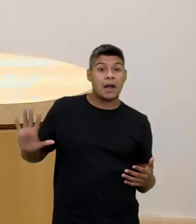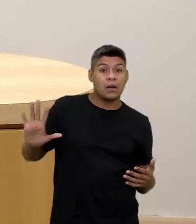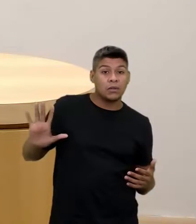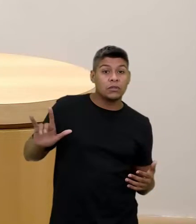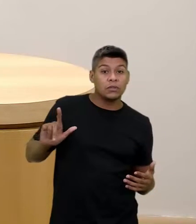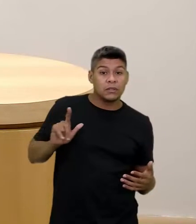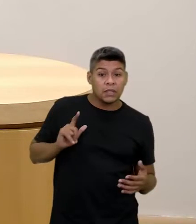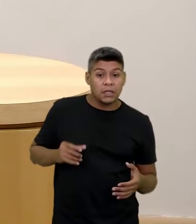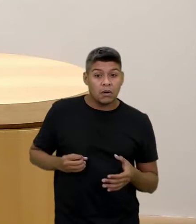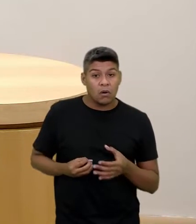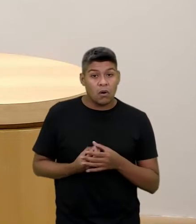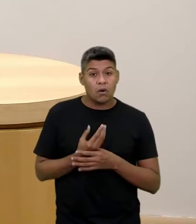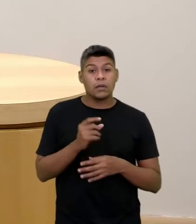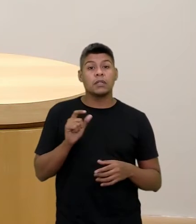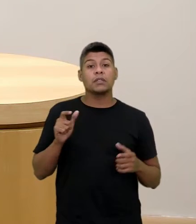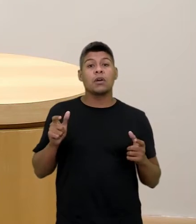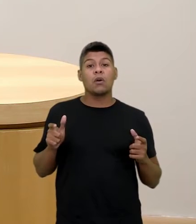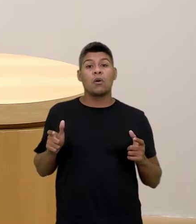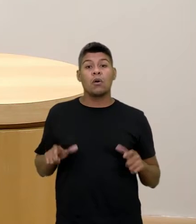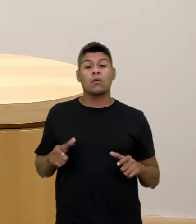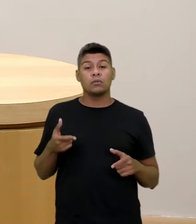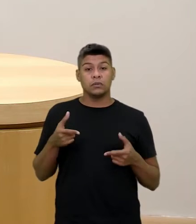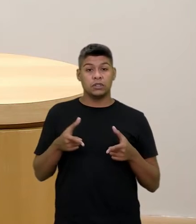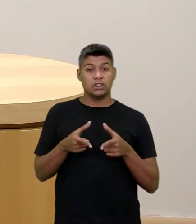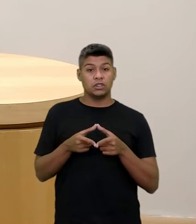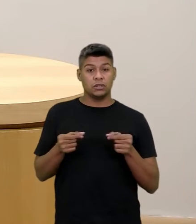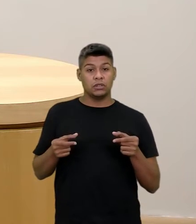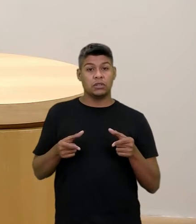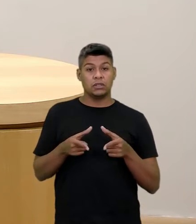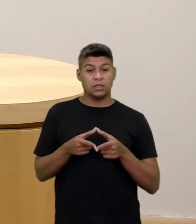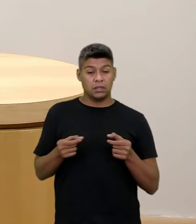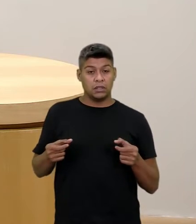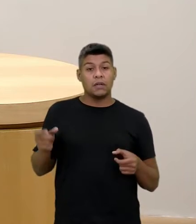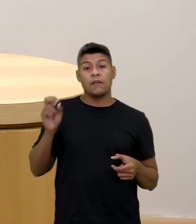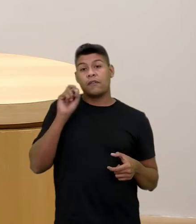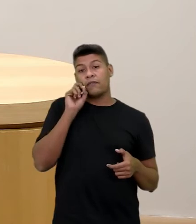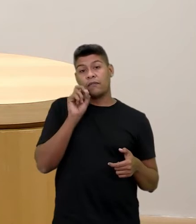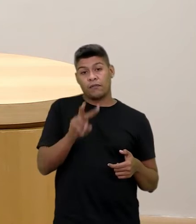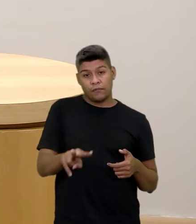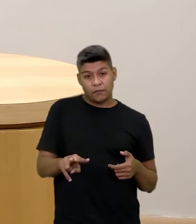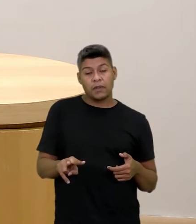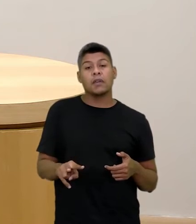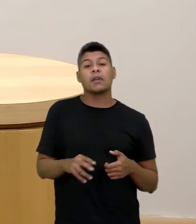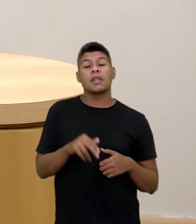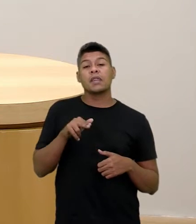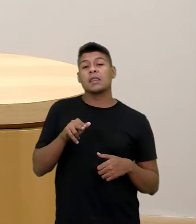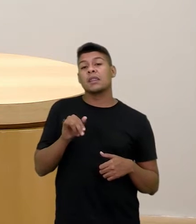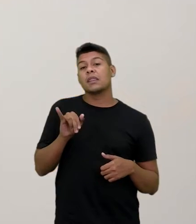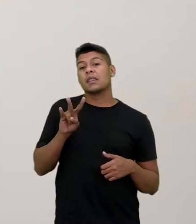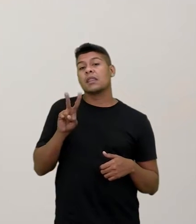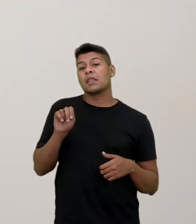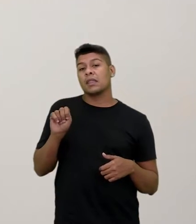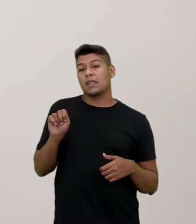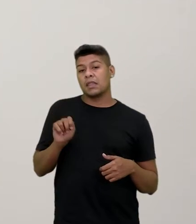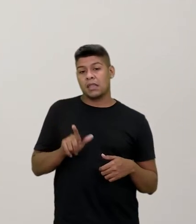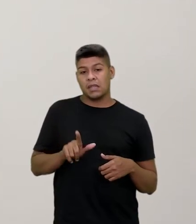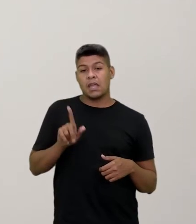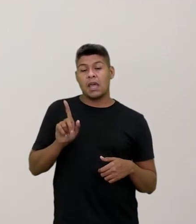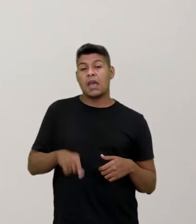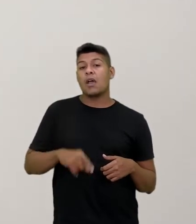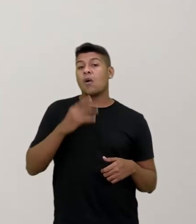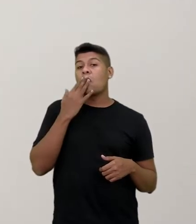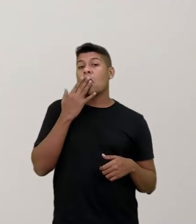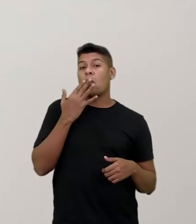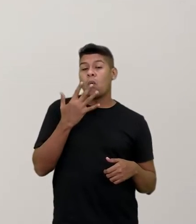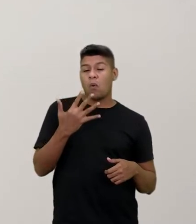essa origem no Japão, a gente vê muito as graduações que são, né, essas faixas que são